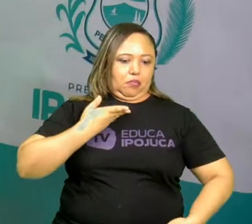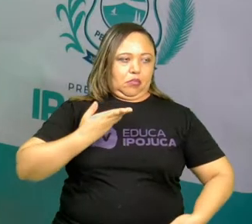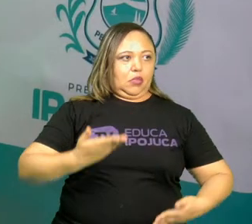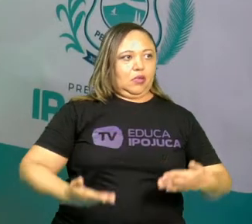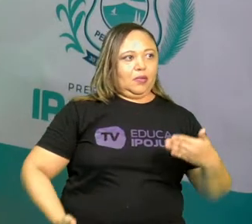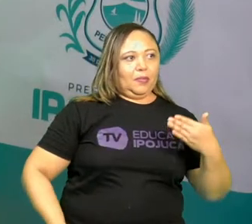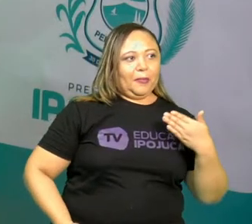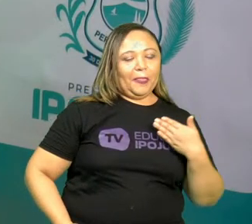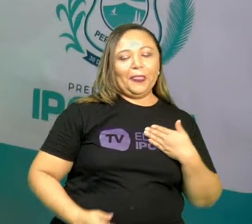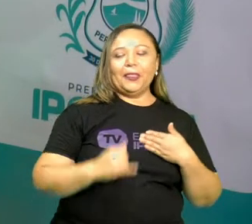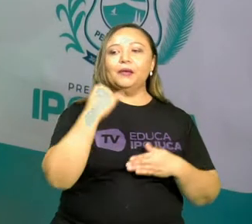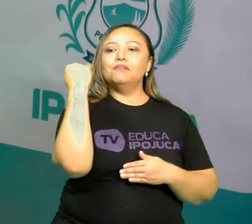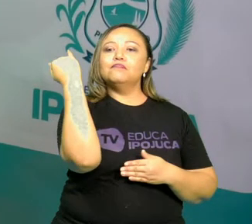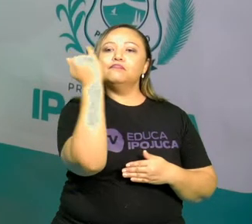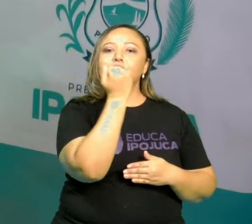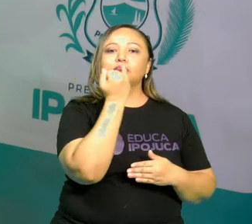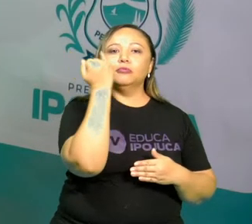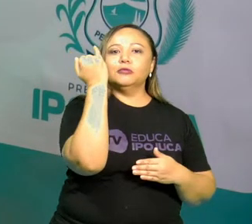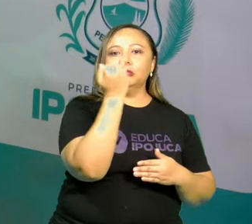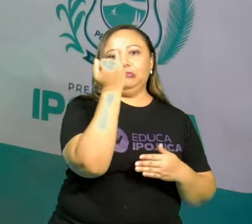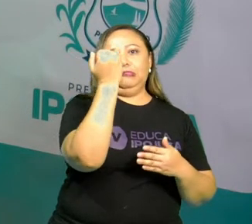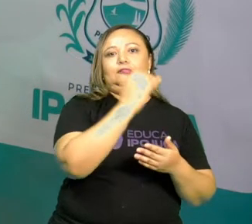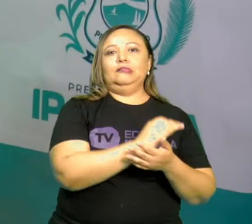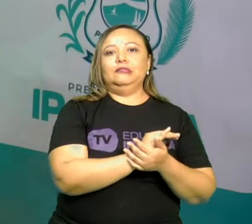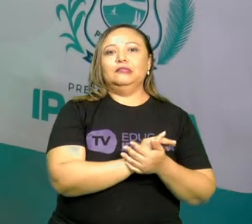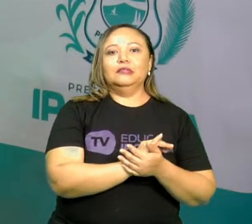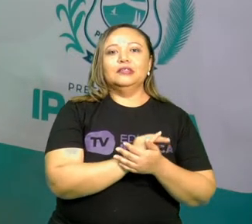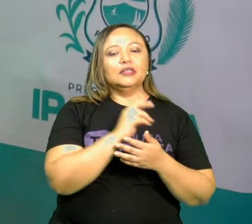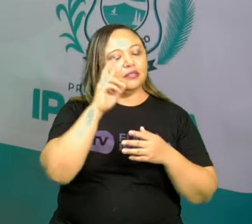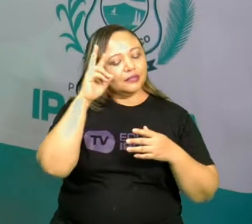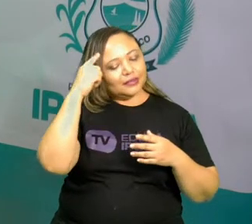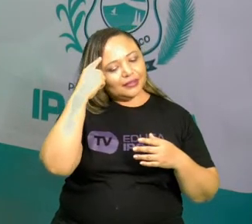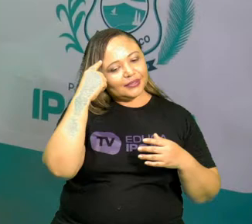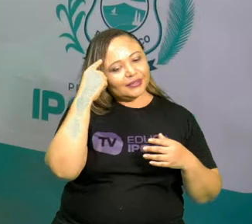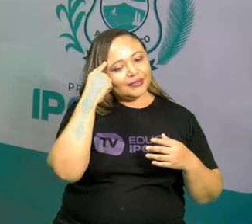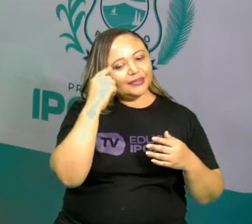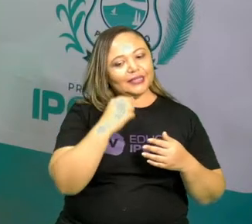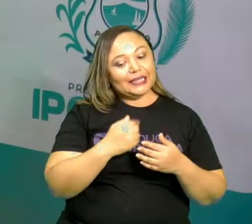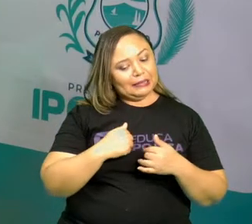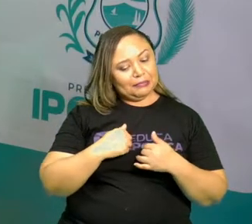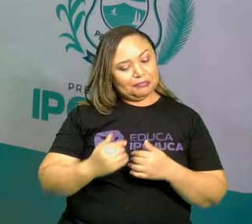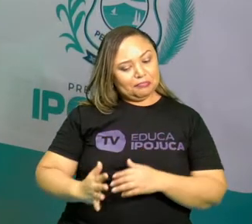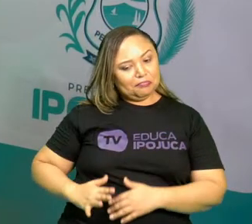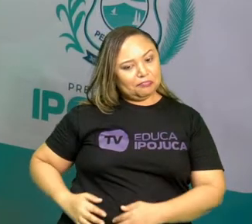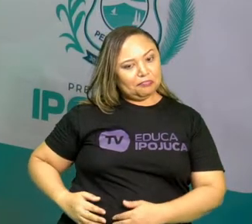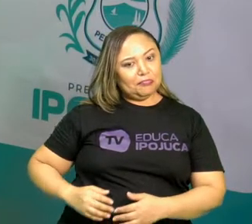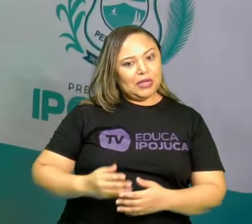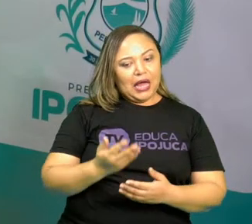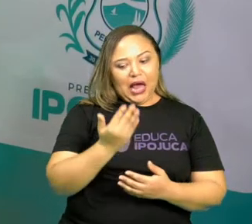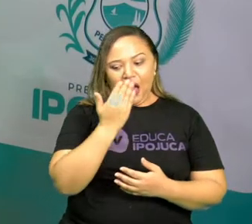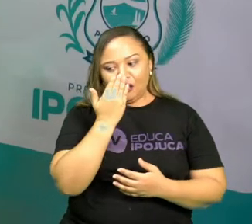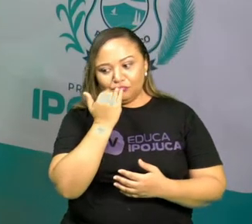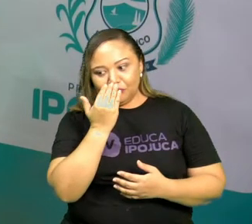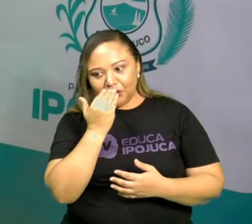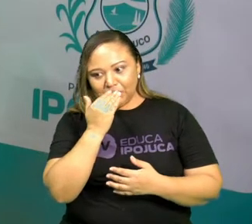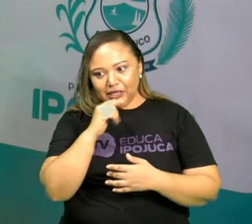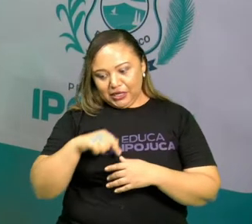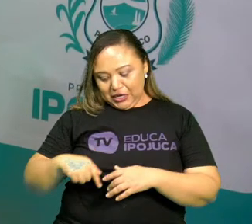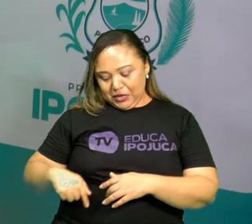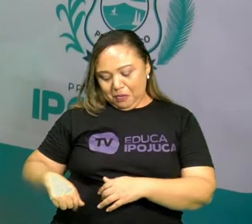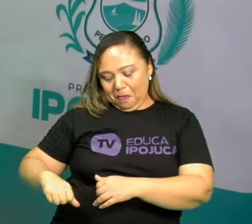importância ele deve ter, né? Só em pensar que ele vai contribuir no processo de alimentação nosso,